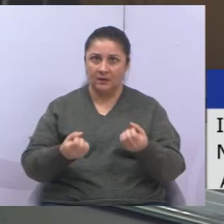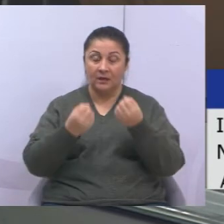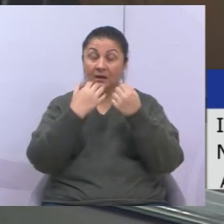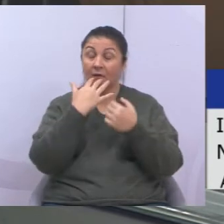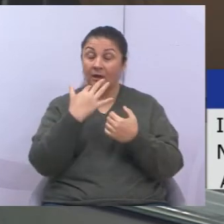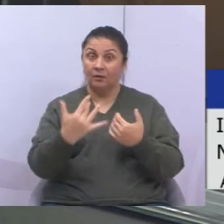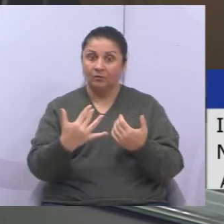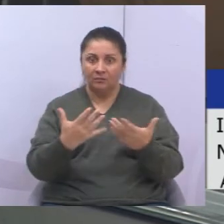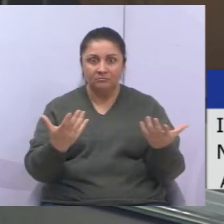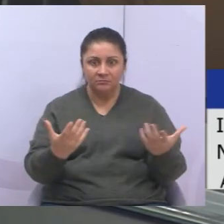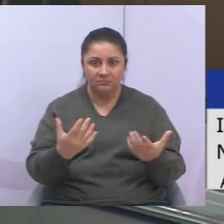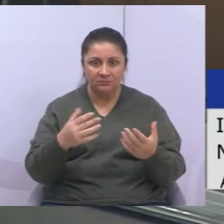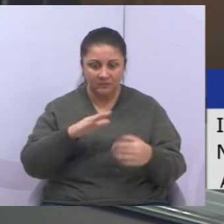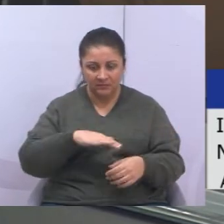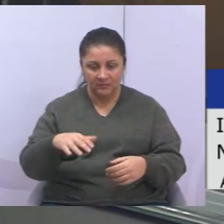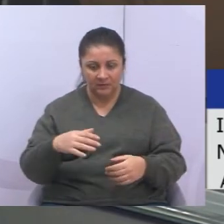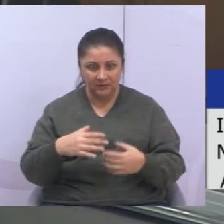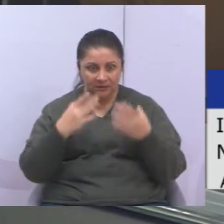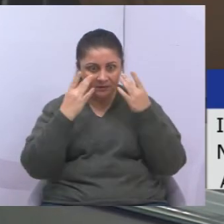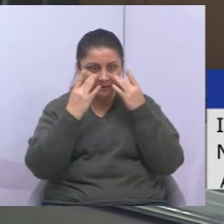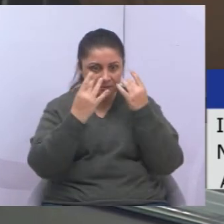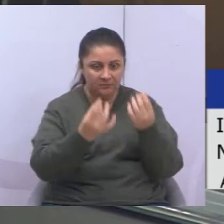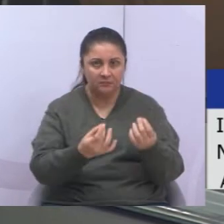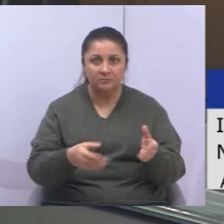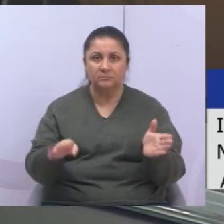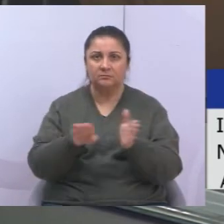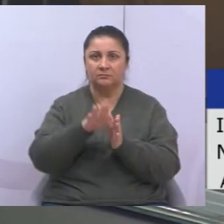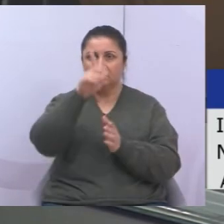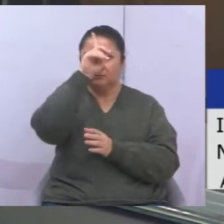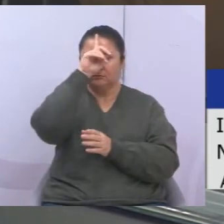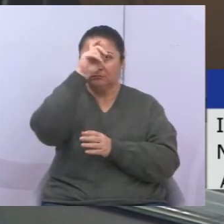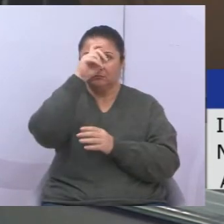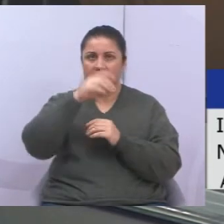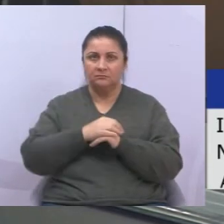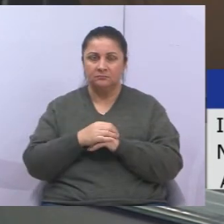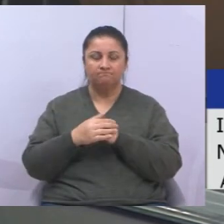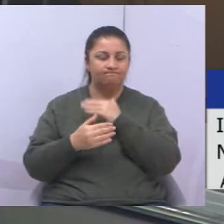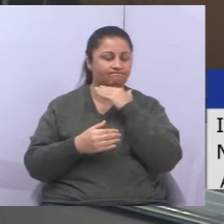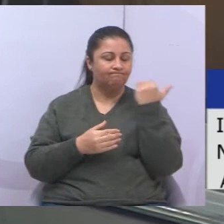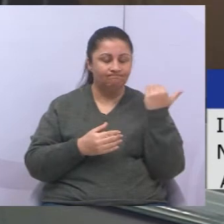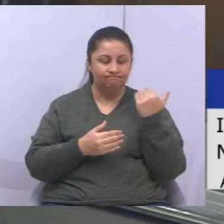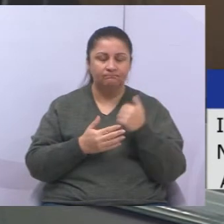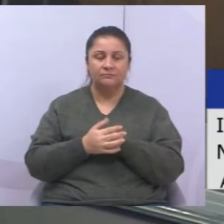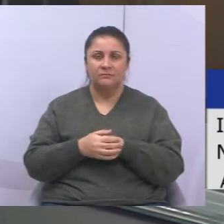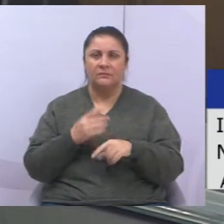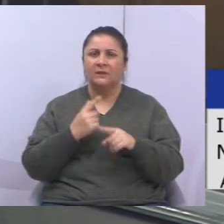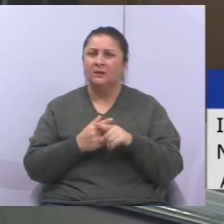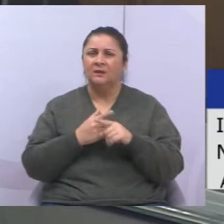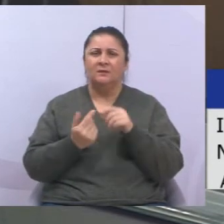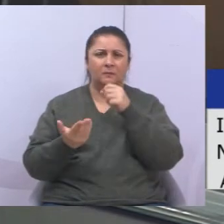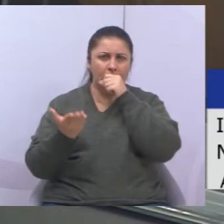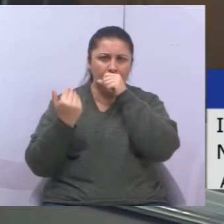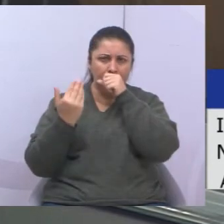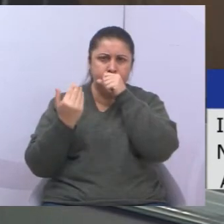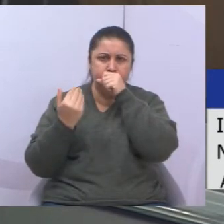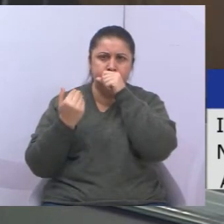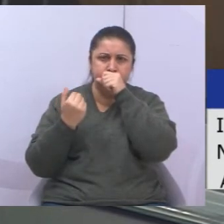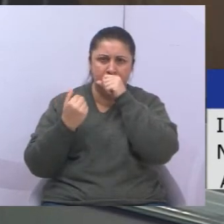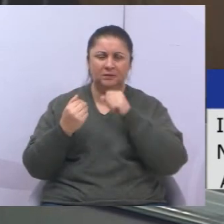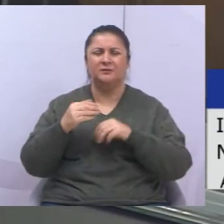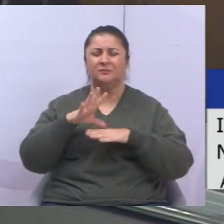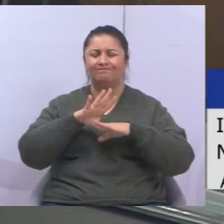motivam a criança. Quando chegou no hospital, a criança veio a óbito, porque ela já estava com uma infecção